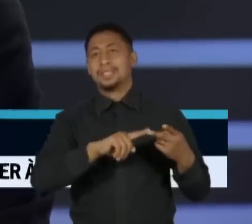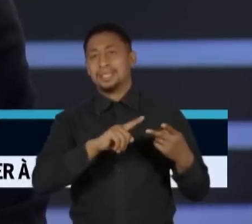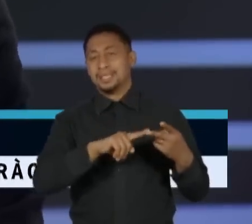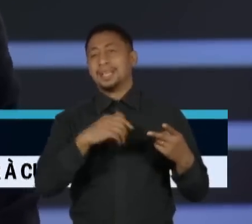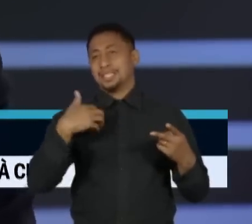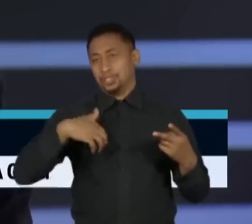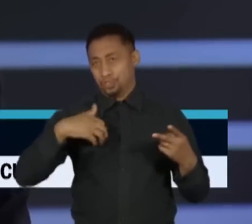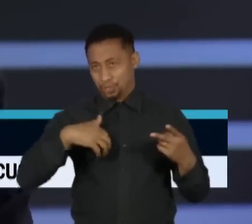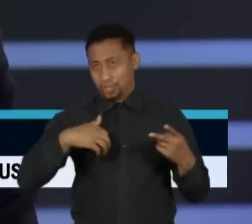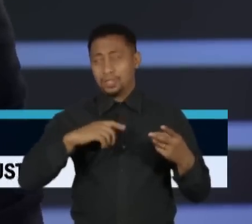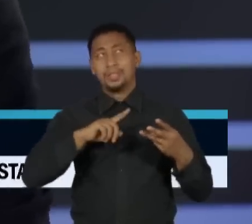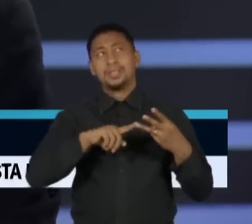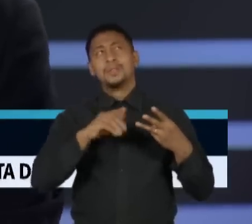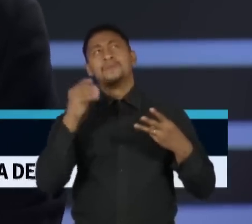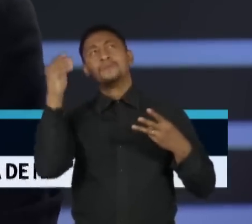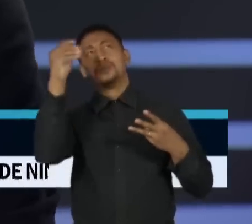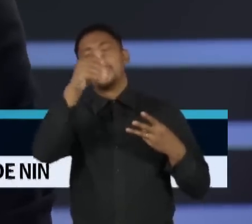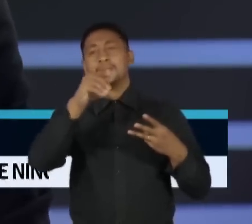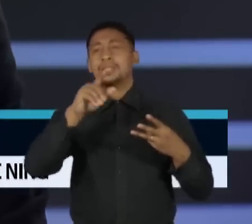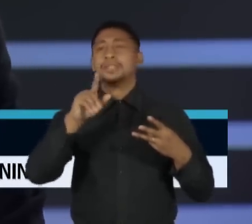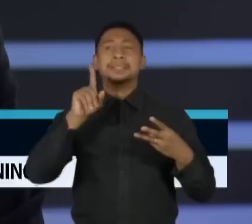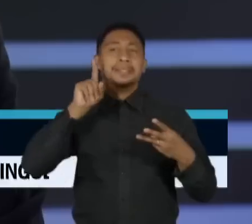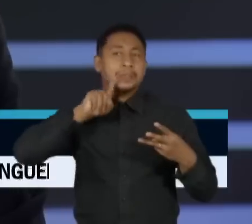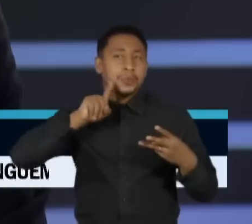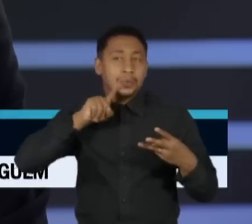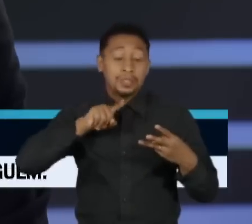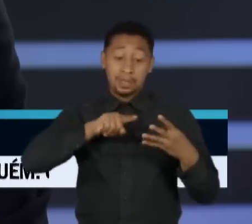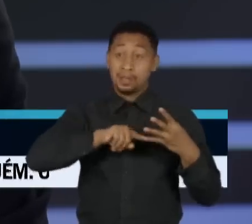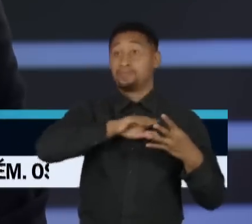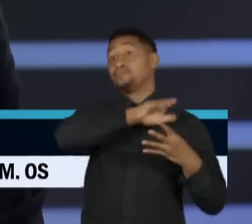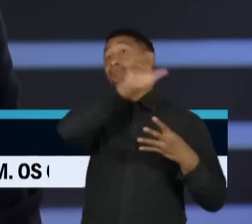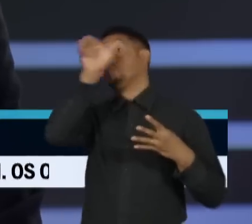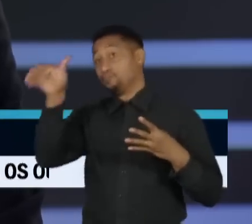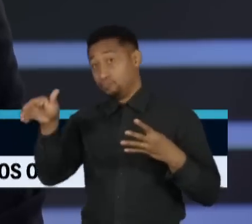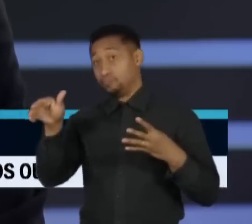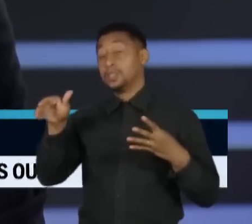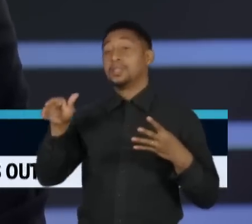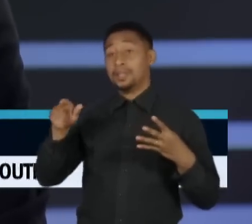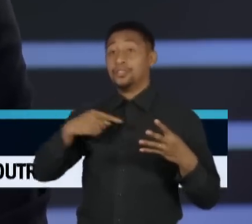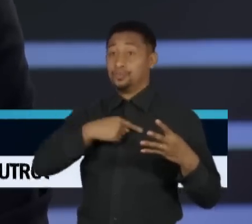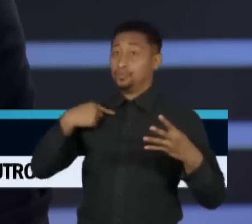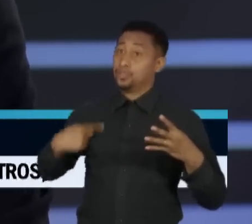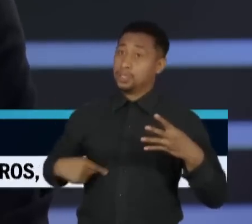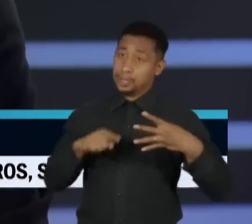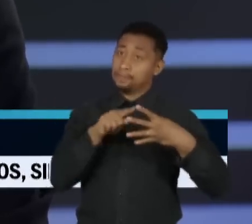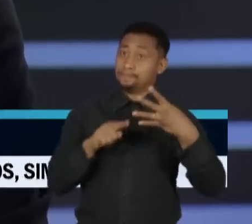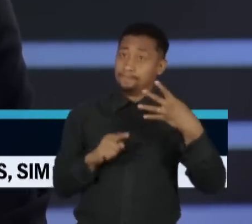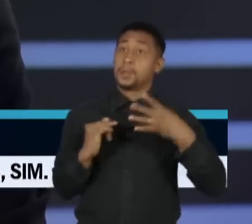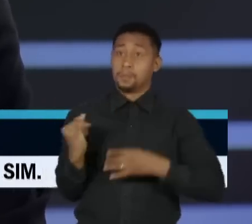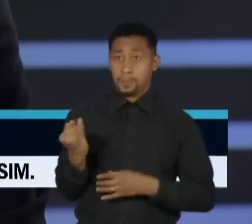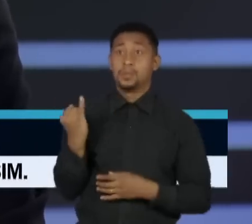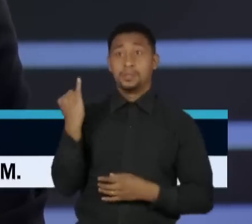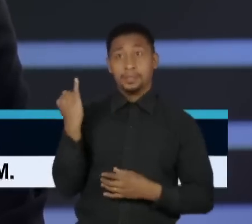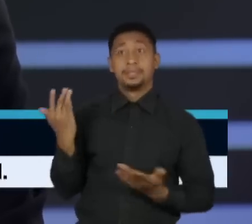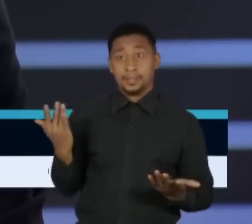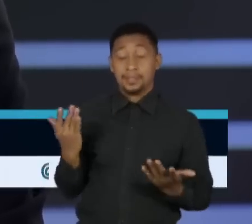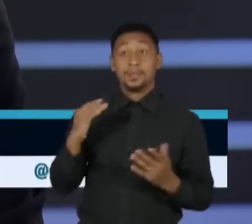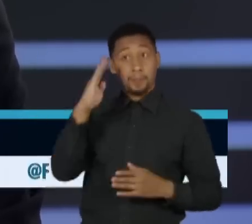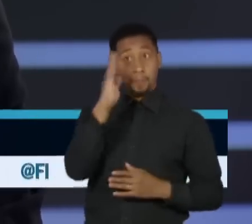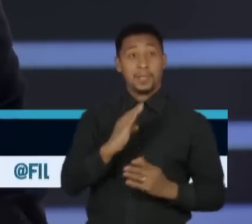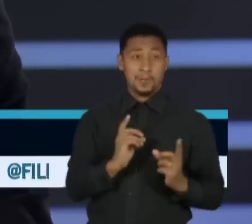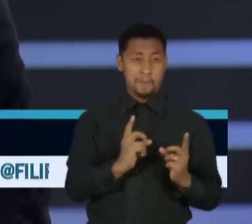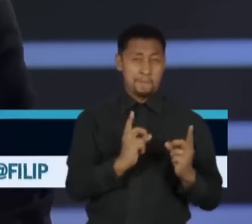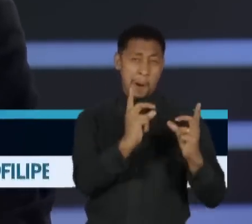novo governo. O segundo foi para os Estados Unidos e depois vai para a China. É importante, se você olhar em volume de exportação do Brasil,